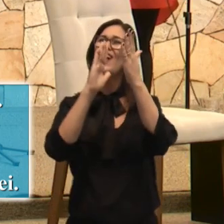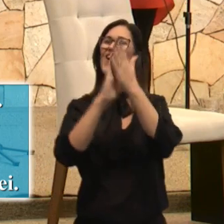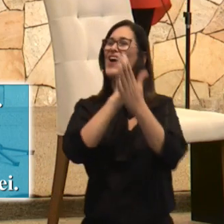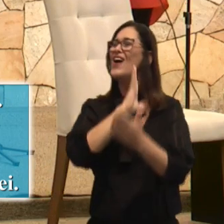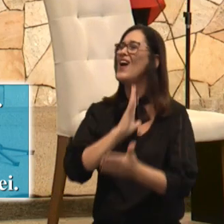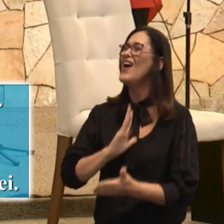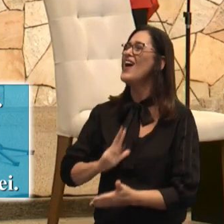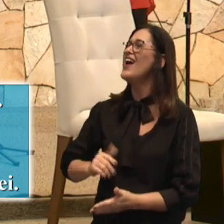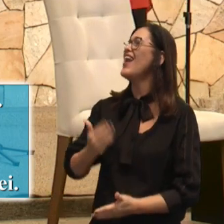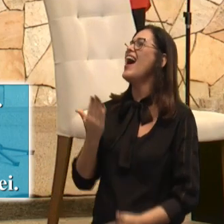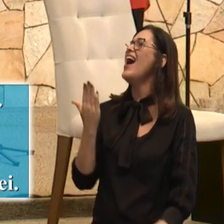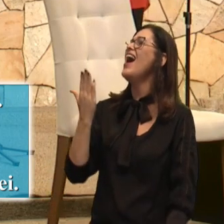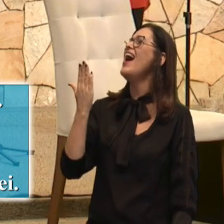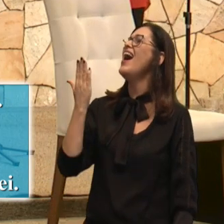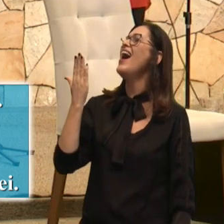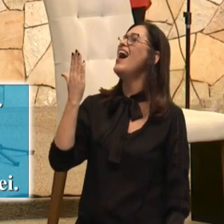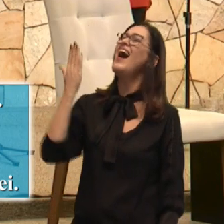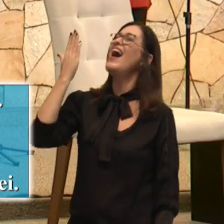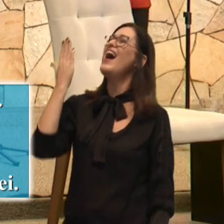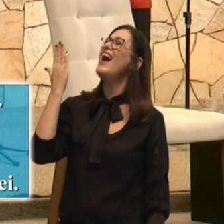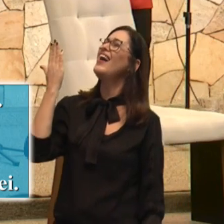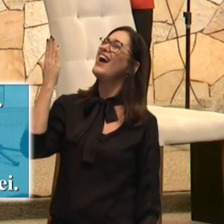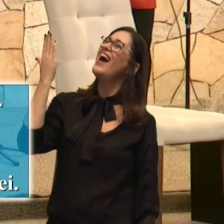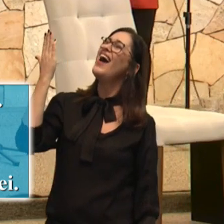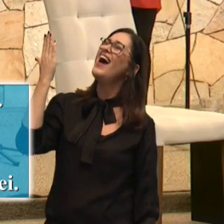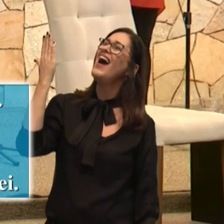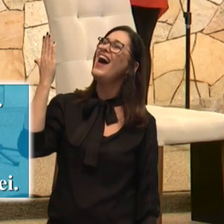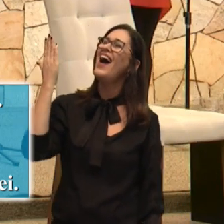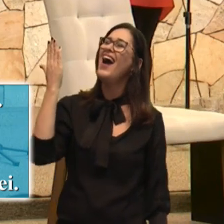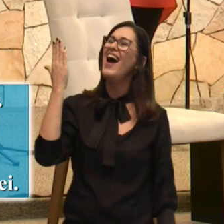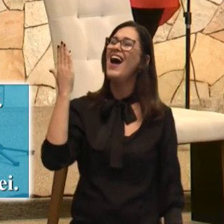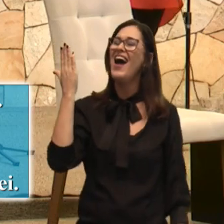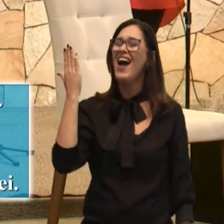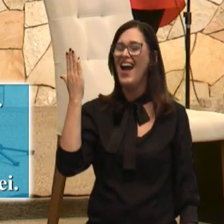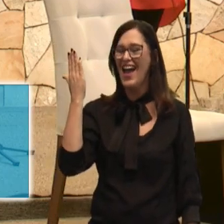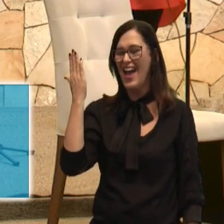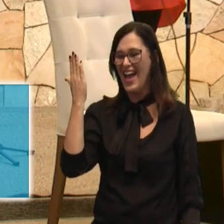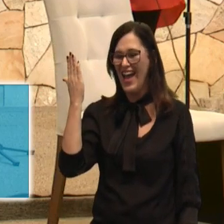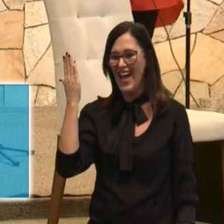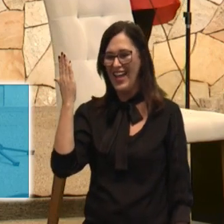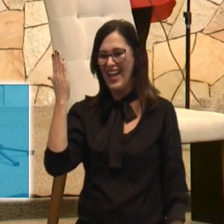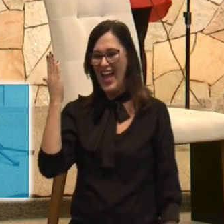te adorarei.